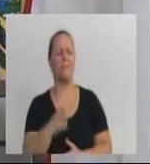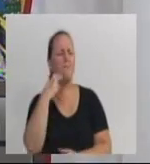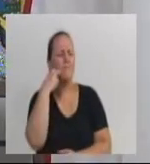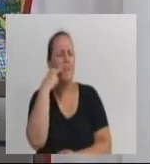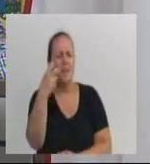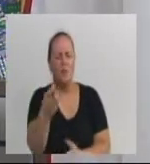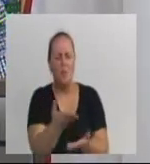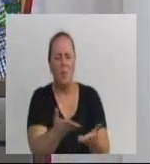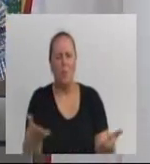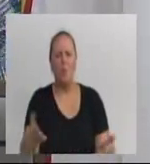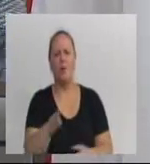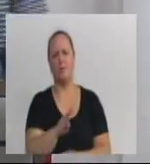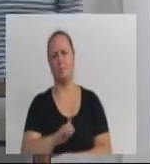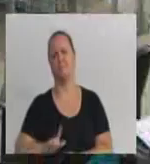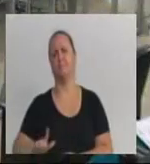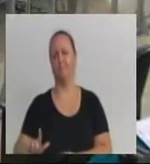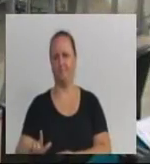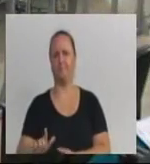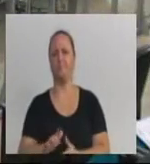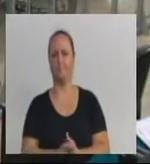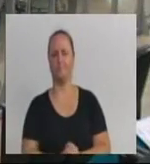Blumenau.